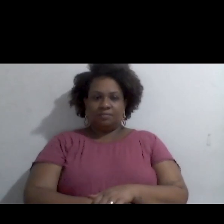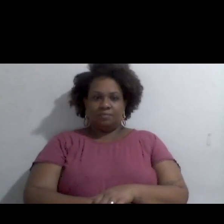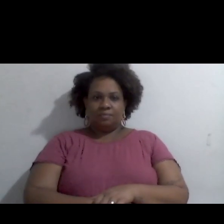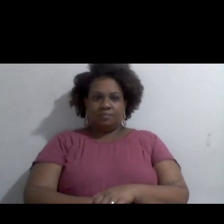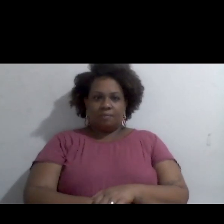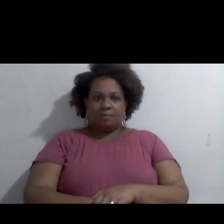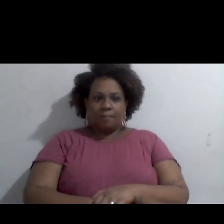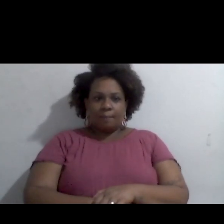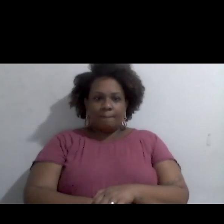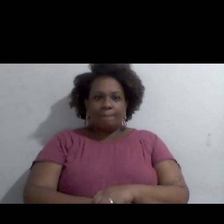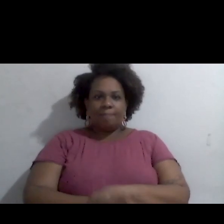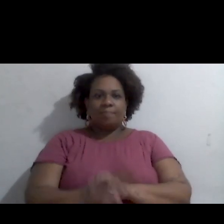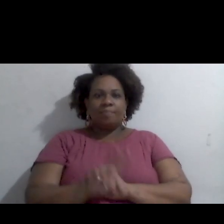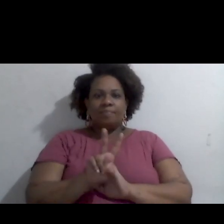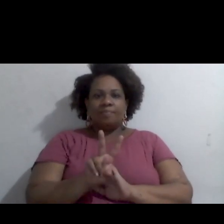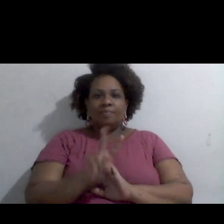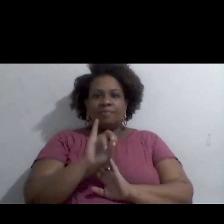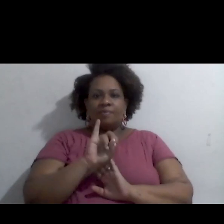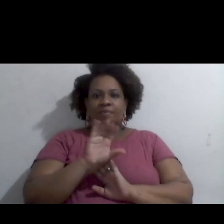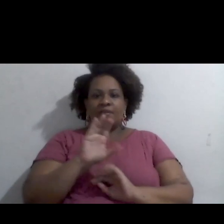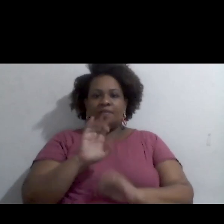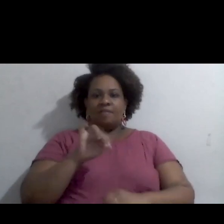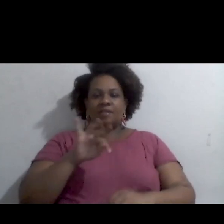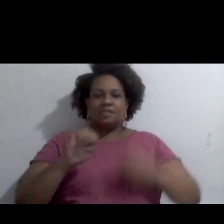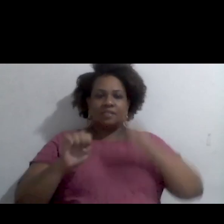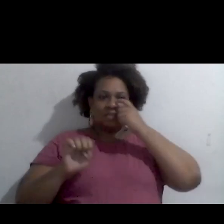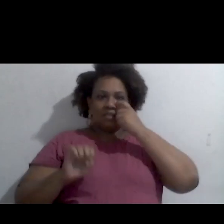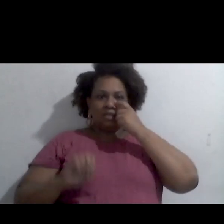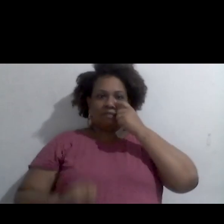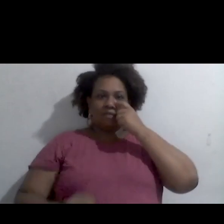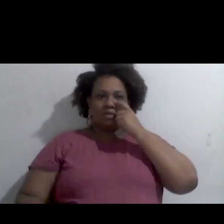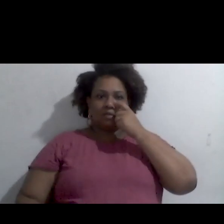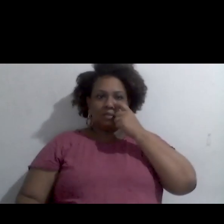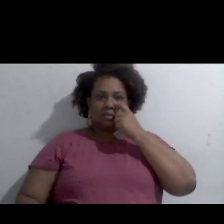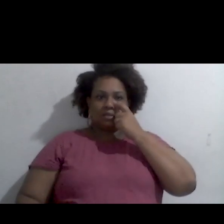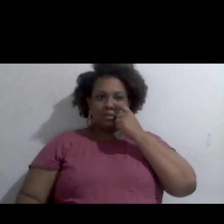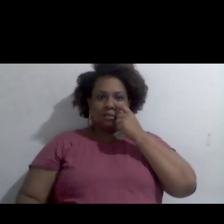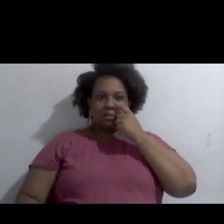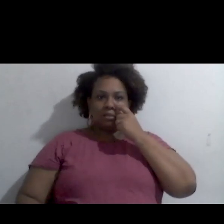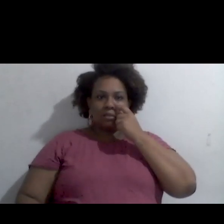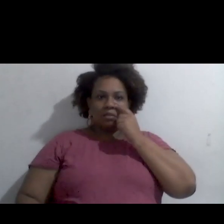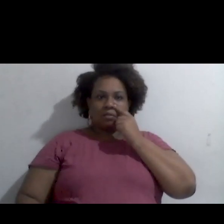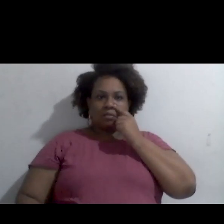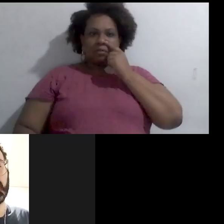Vicente de Paulo. Fala a cidade, por favor, de onde está falando.